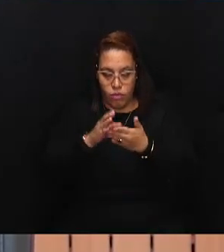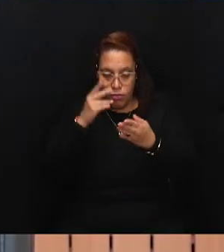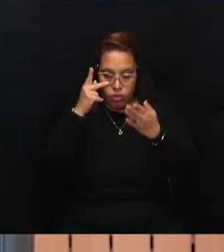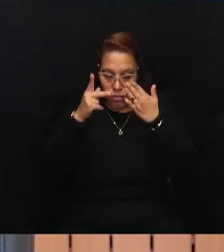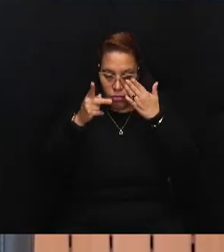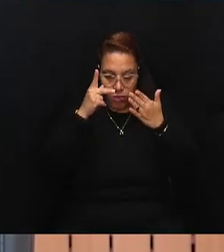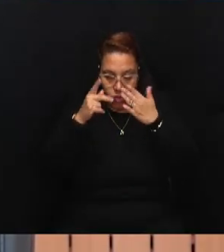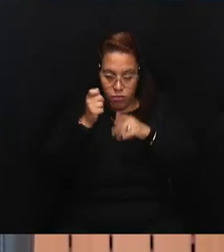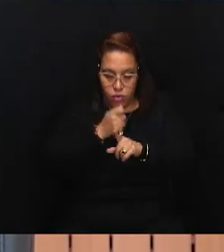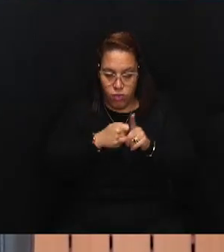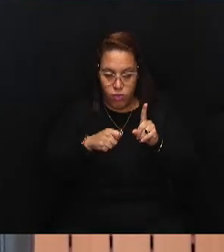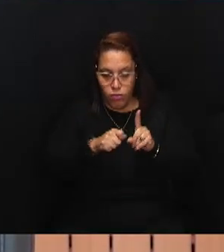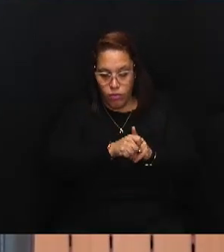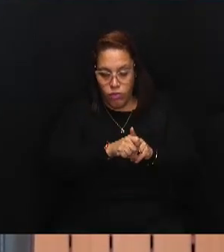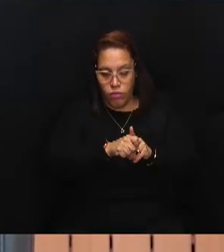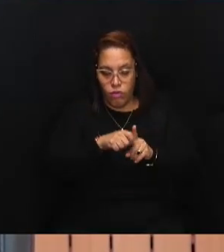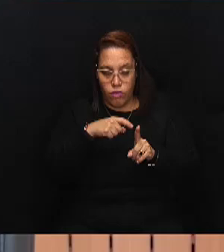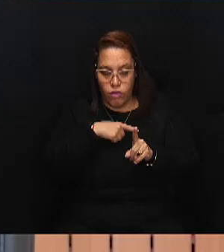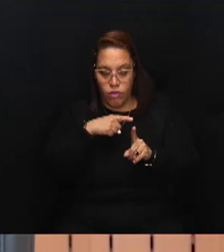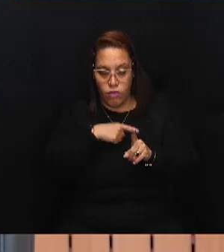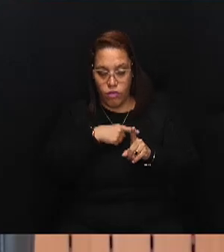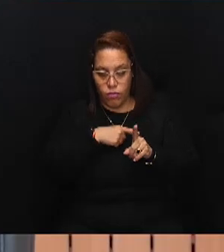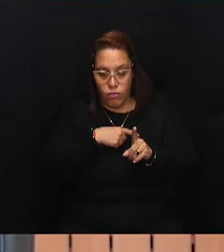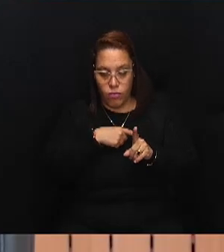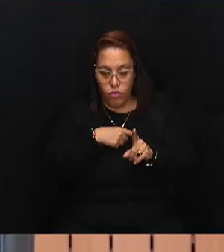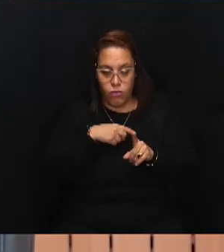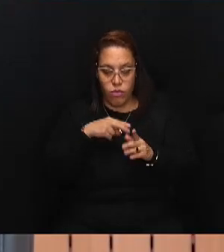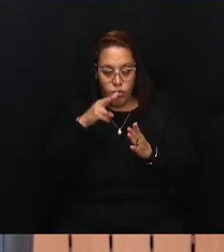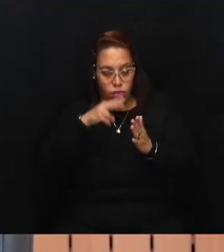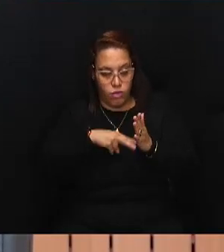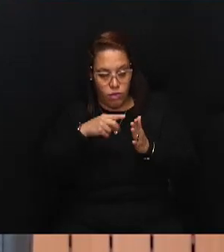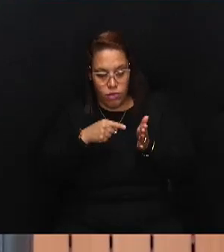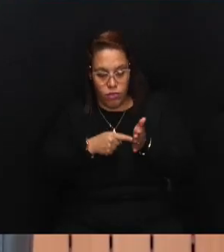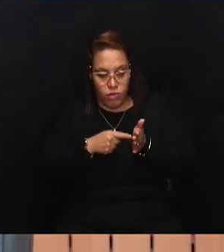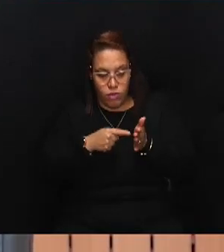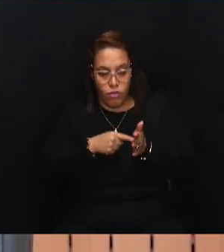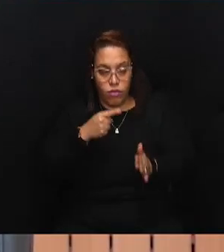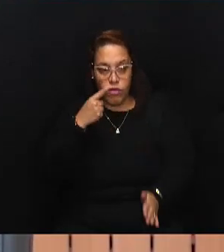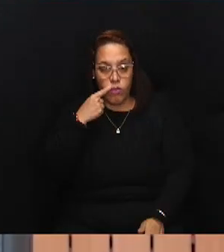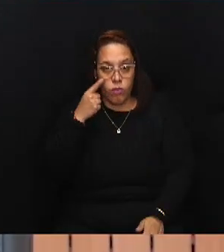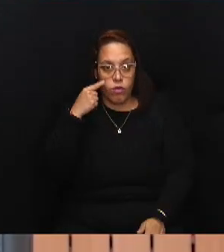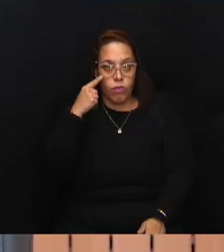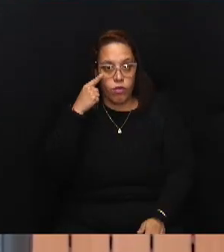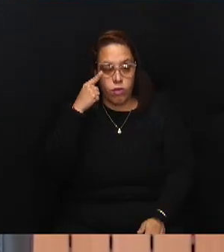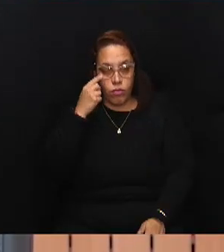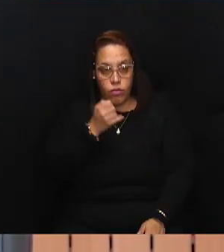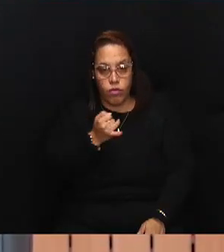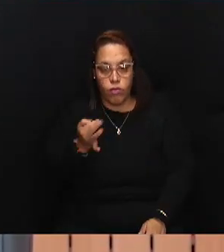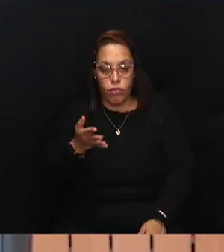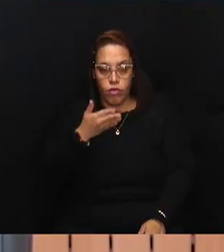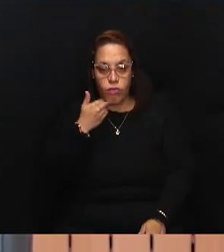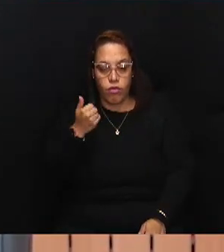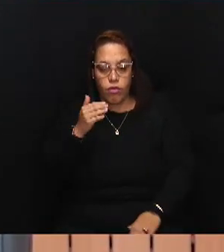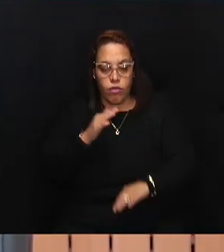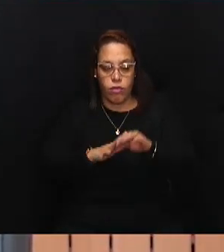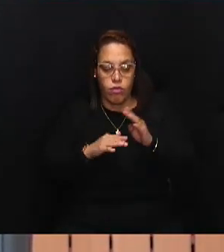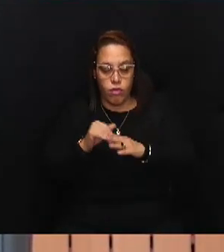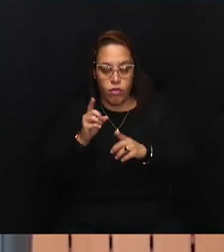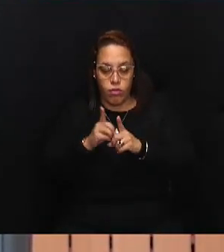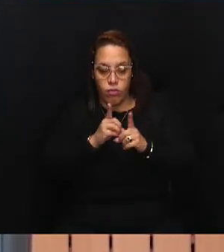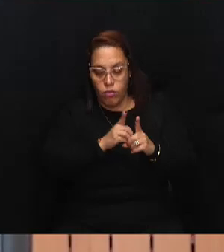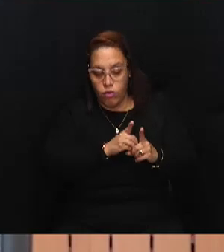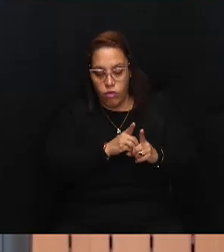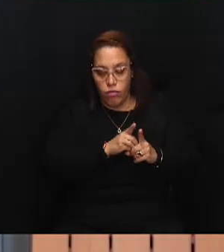psicólogas, assistentes sociais, e a gente lê a denúncia e vê qual o melhor serviço que ali